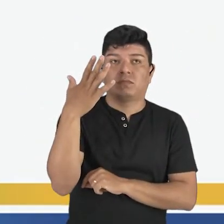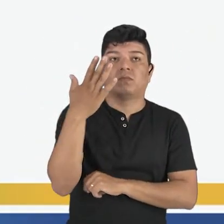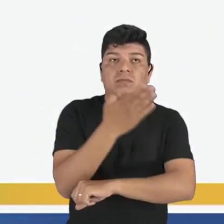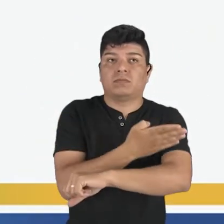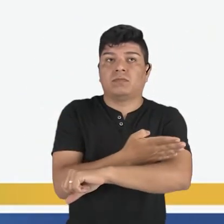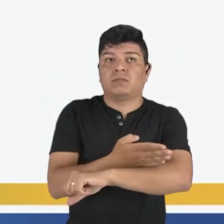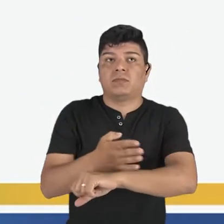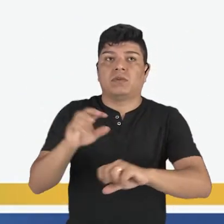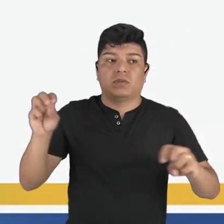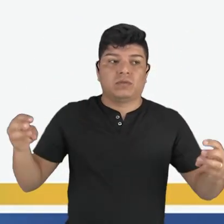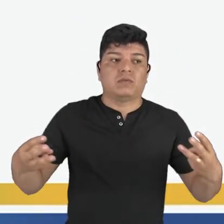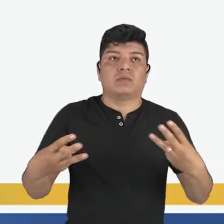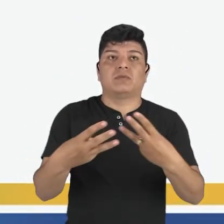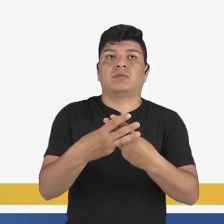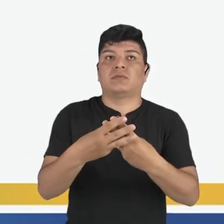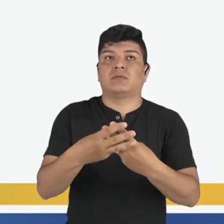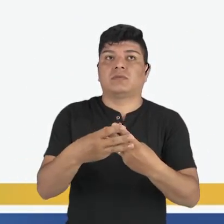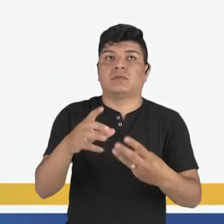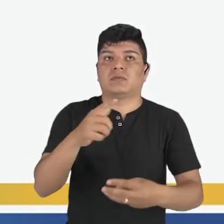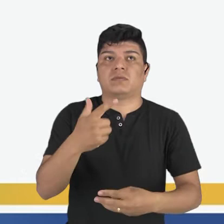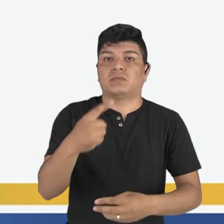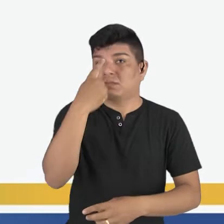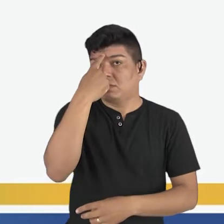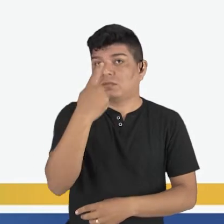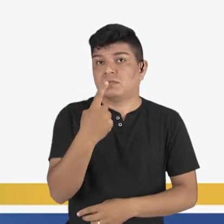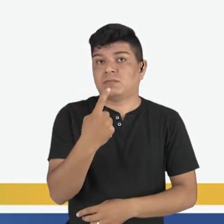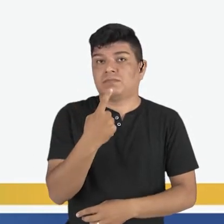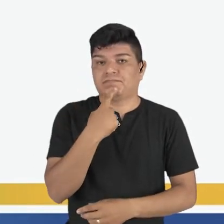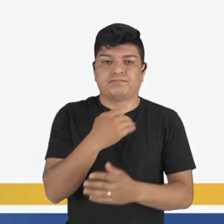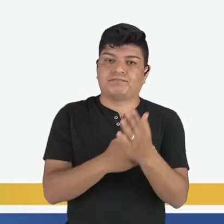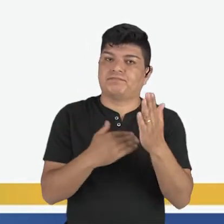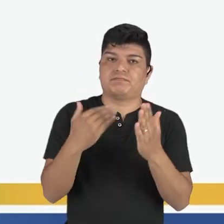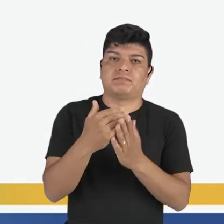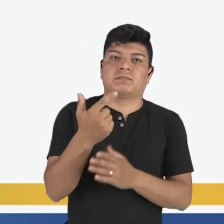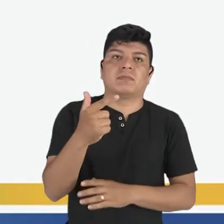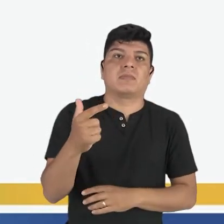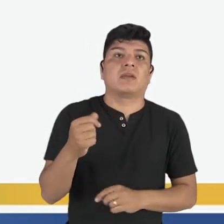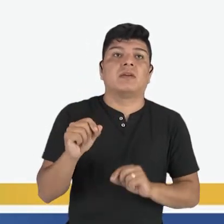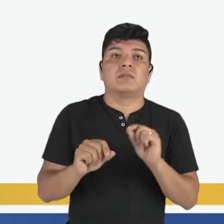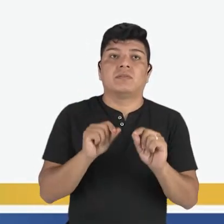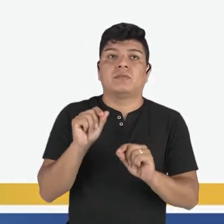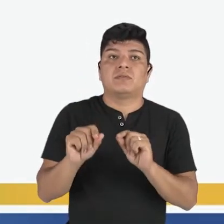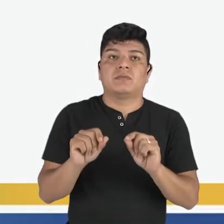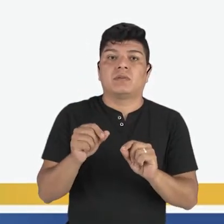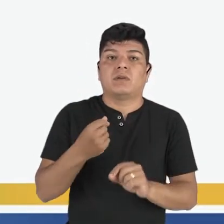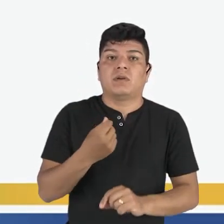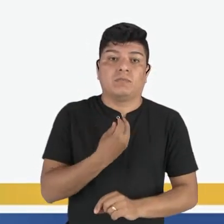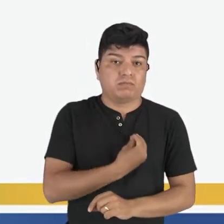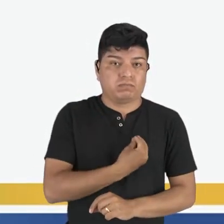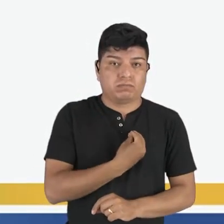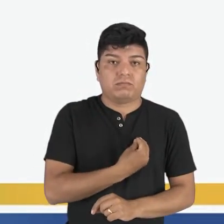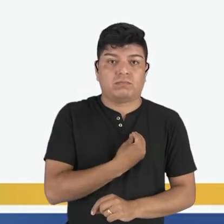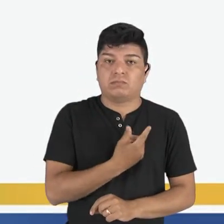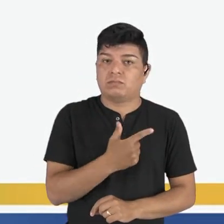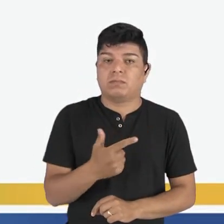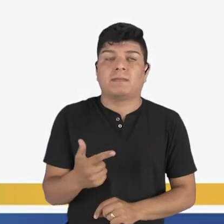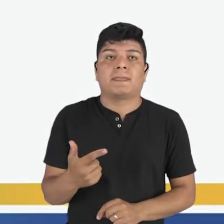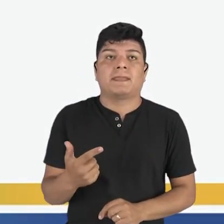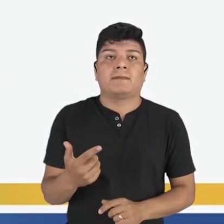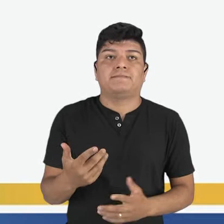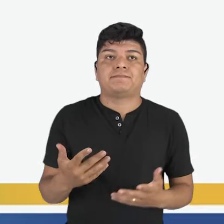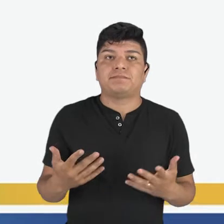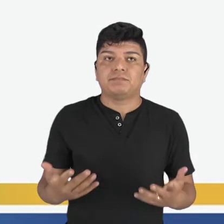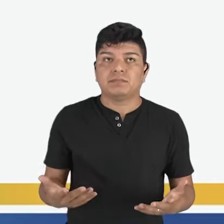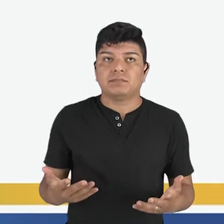tradição judaica, não há uma imagem do transcendente. A gente está falando agora de uma imagem física. Não